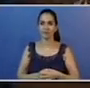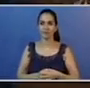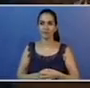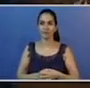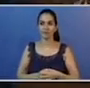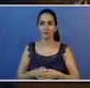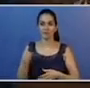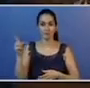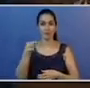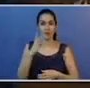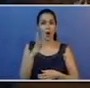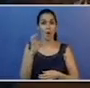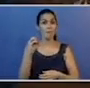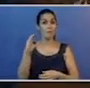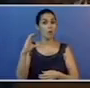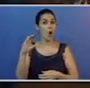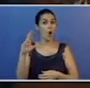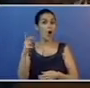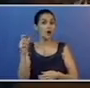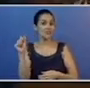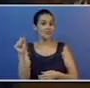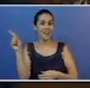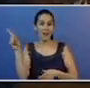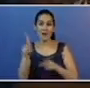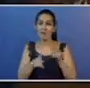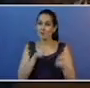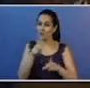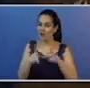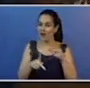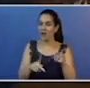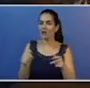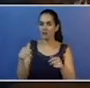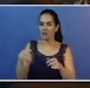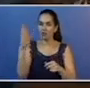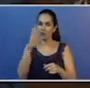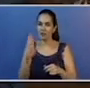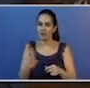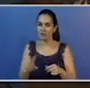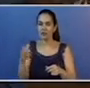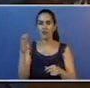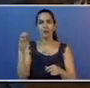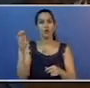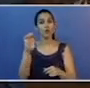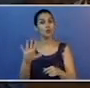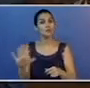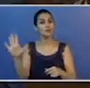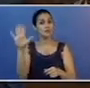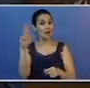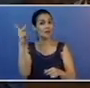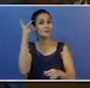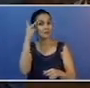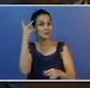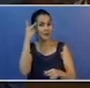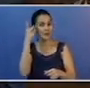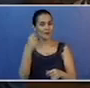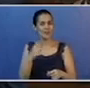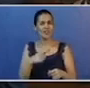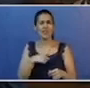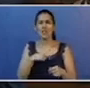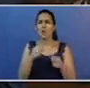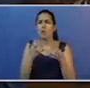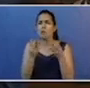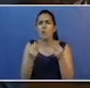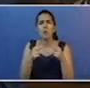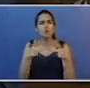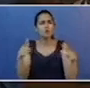Aqui a bote, como nós falamos, ela é muito popular no interior do Brasil, né? Aqui no interior do estado de São Paulo ela é muito popular. A gente tem muitos campos, né,